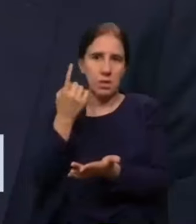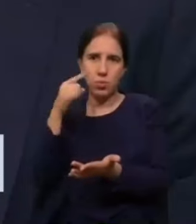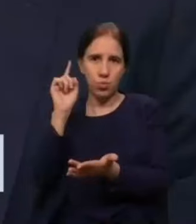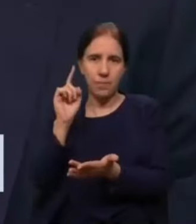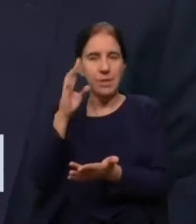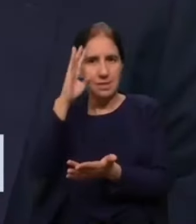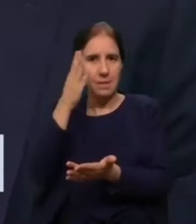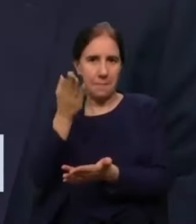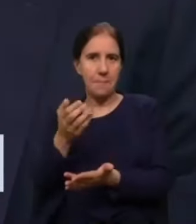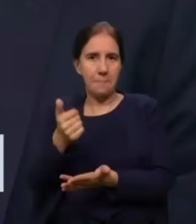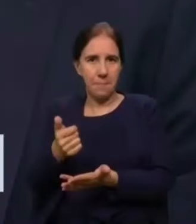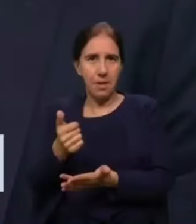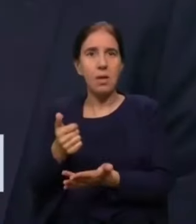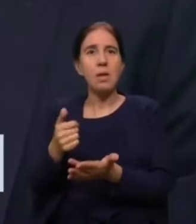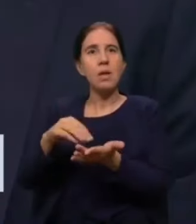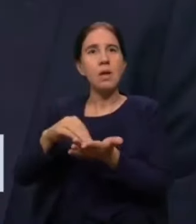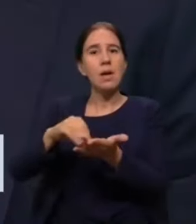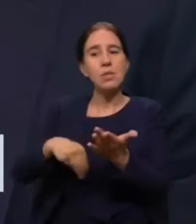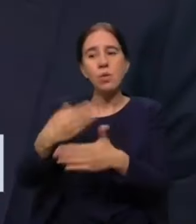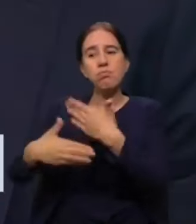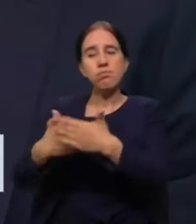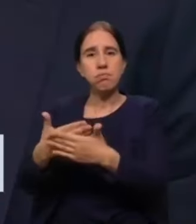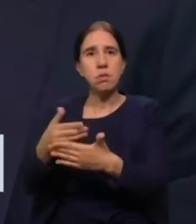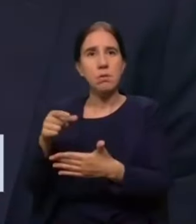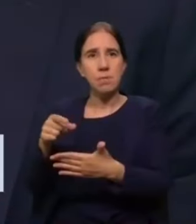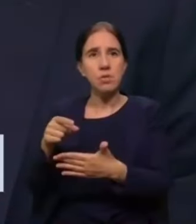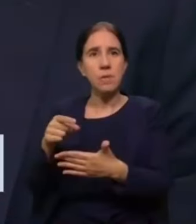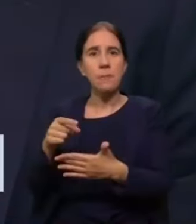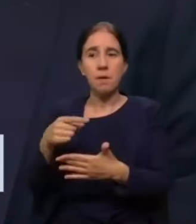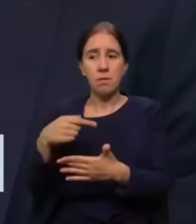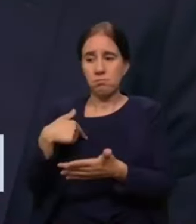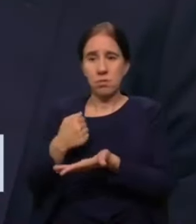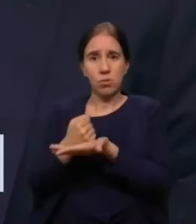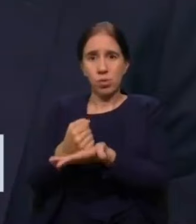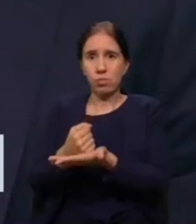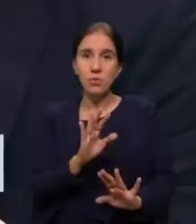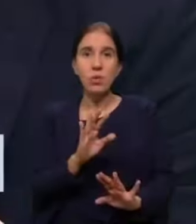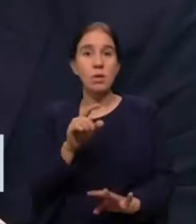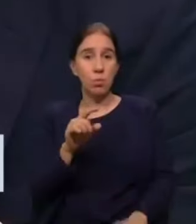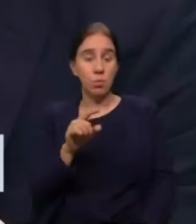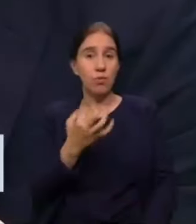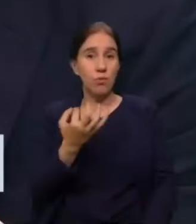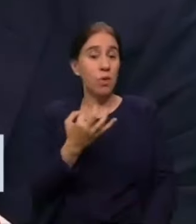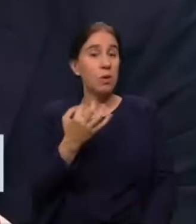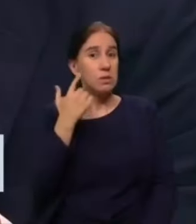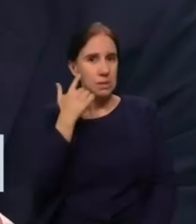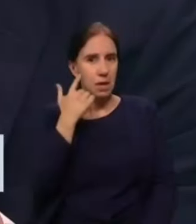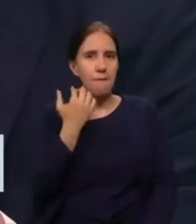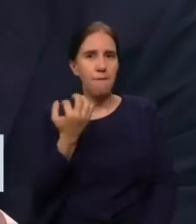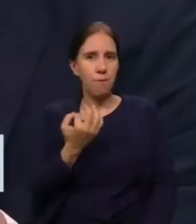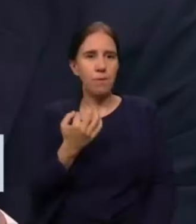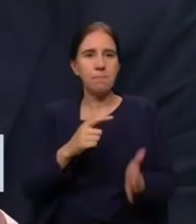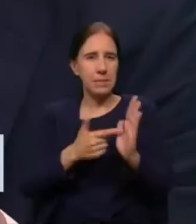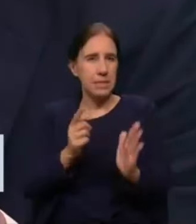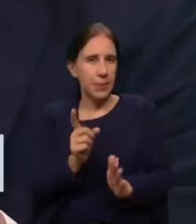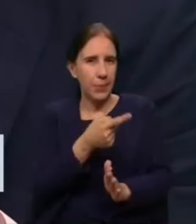sabe tão bem como eu, nem para a assinatura, nem para a concretização, teve lá qualquer contributo do PCP e da CDU. Quando foi